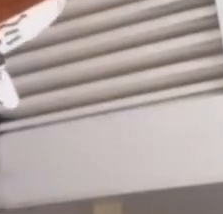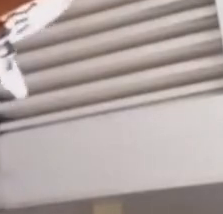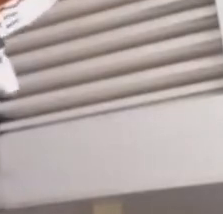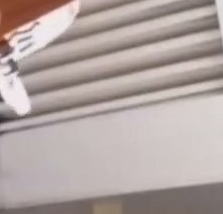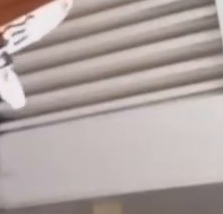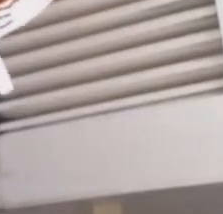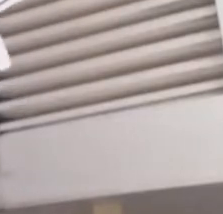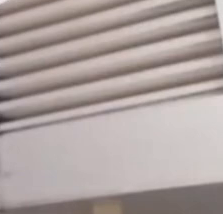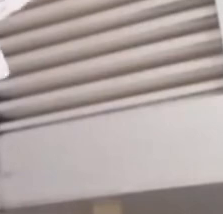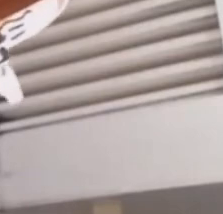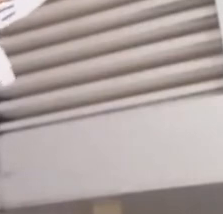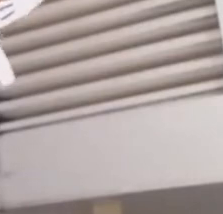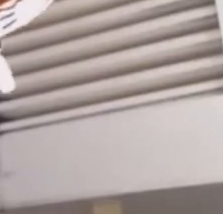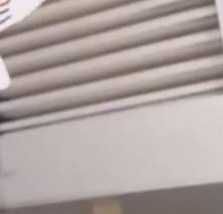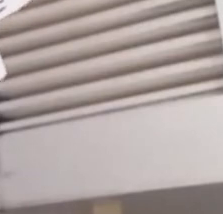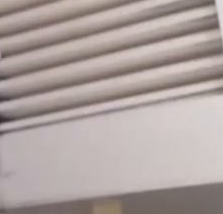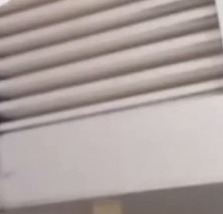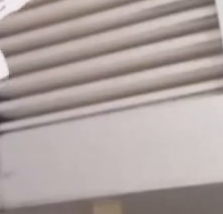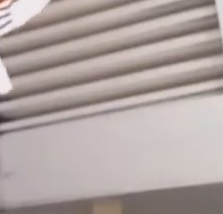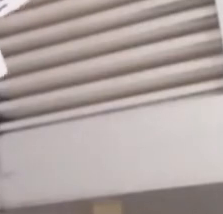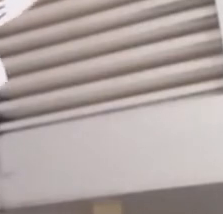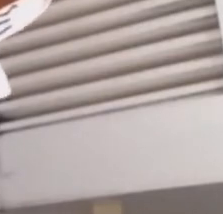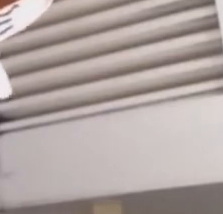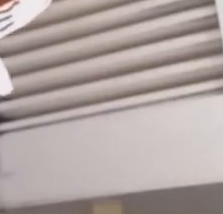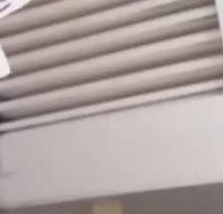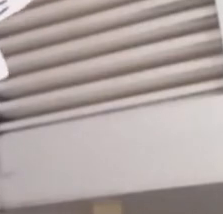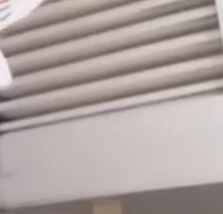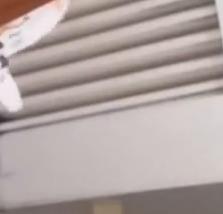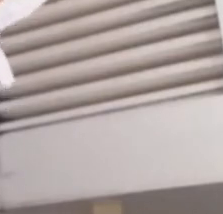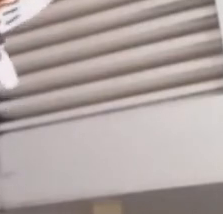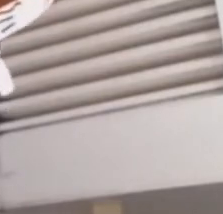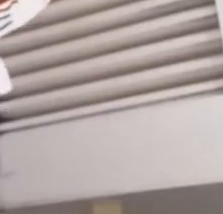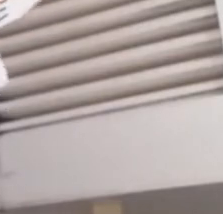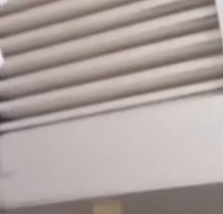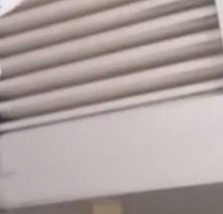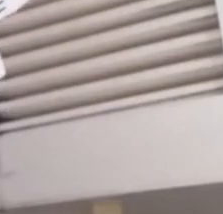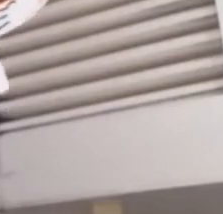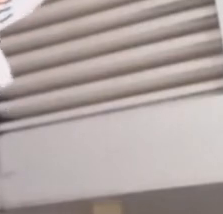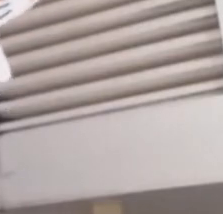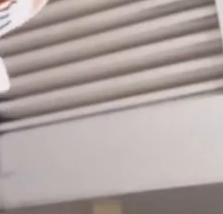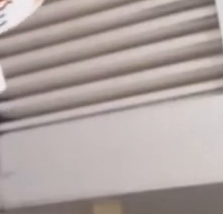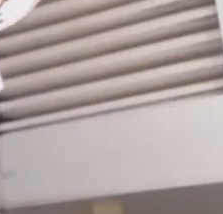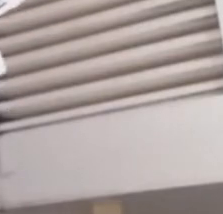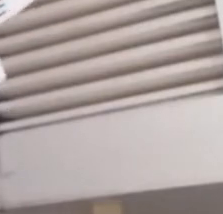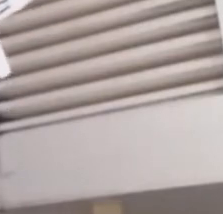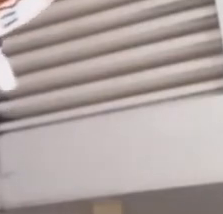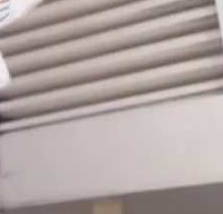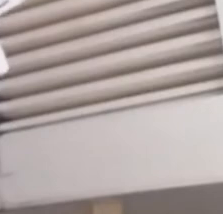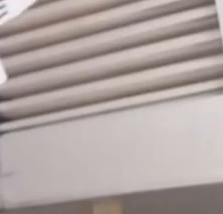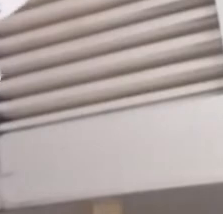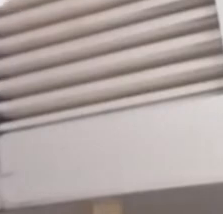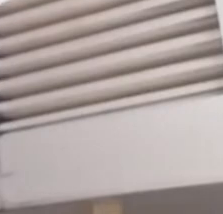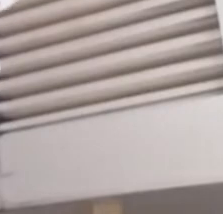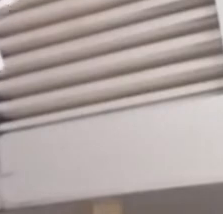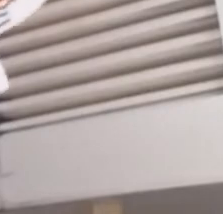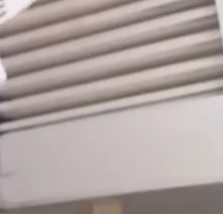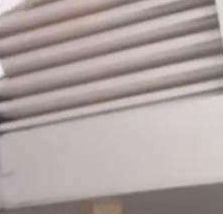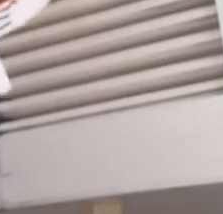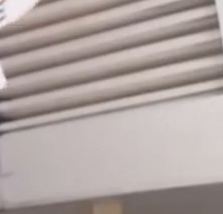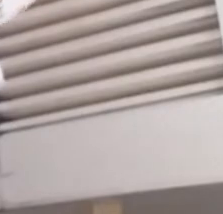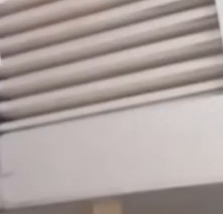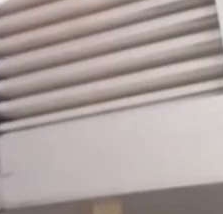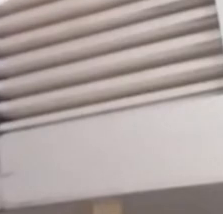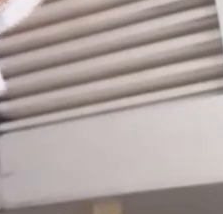na divisão. O resto é o que sobra, ele é menor que o divisor. Aí a